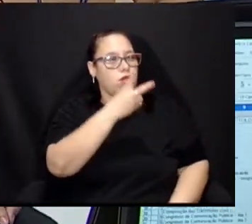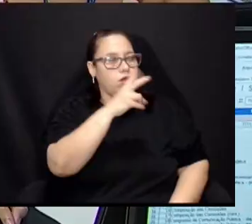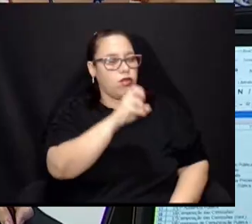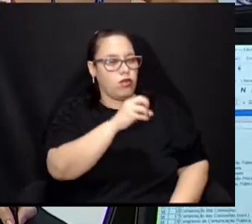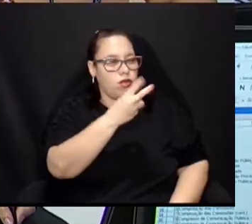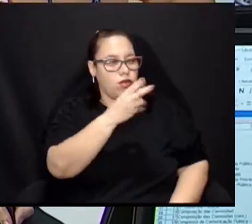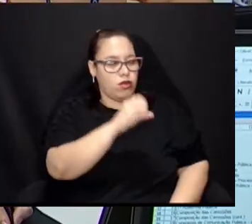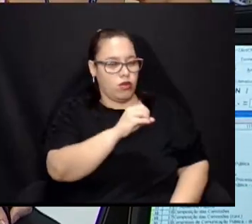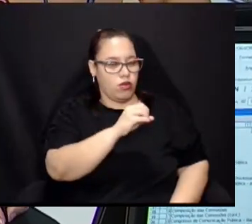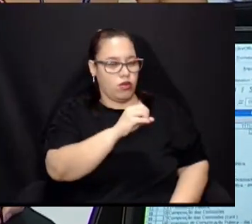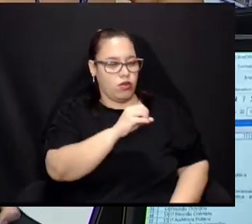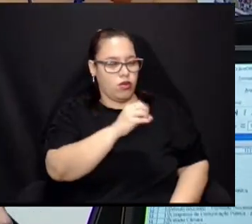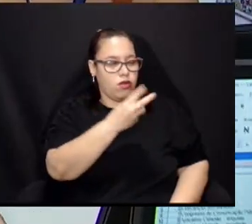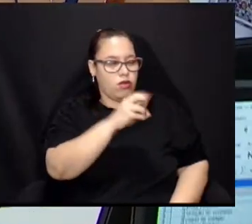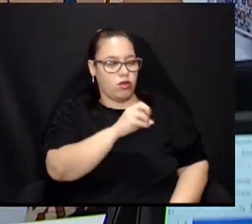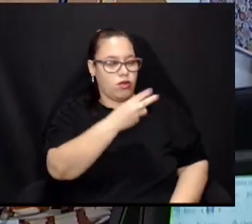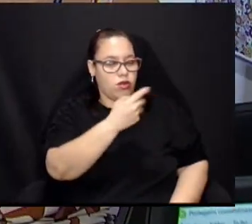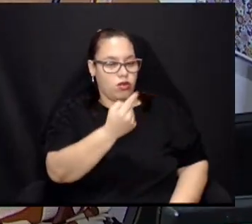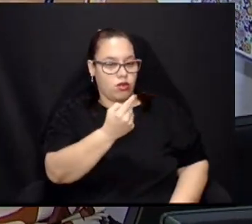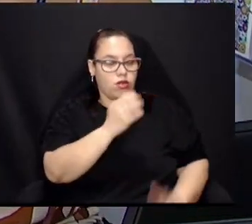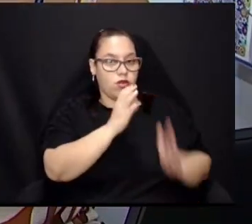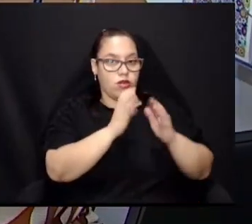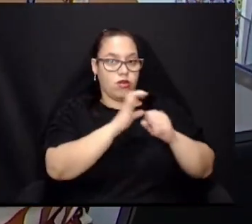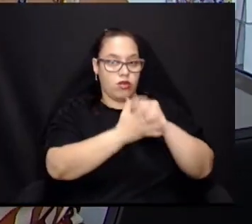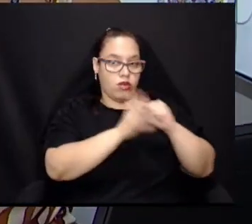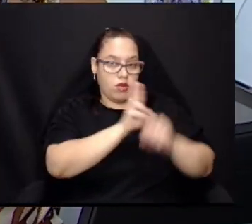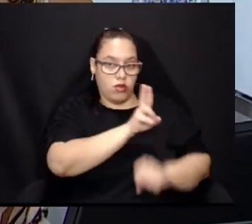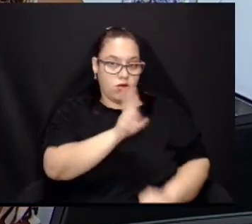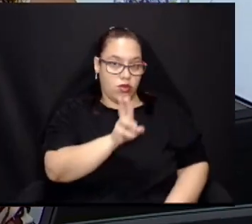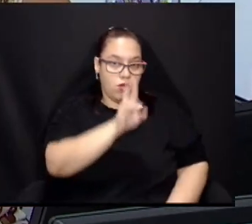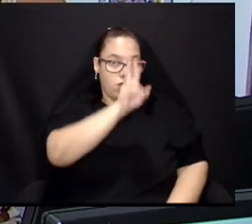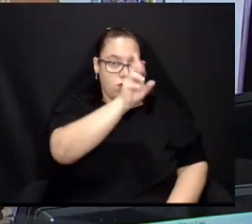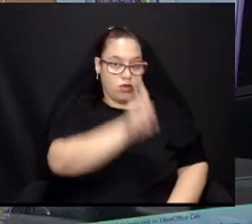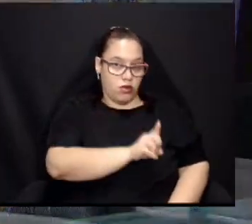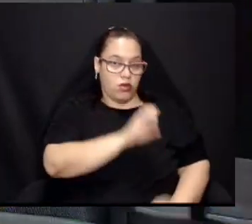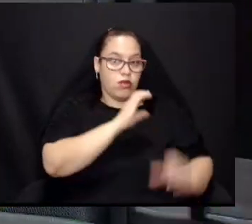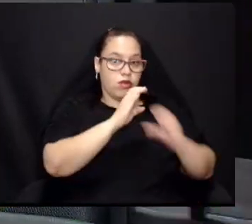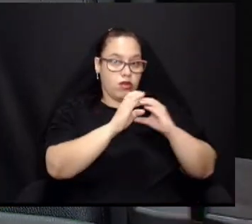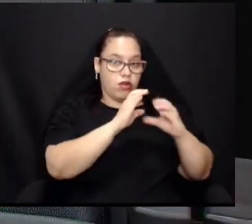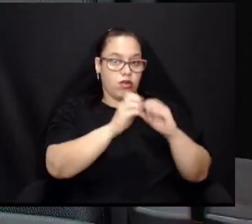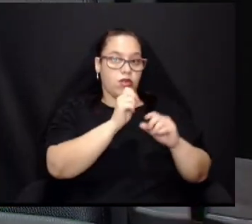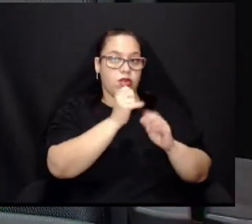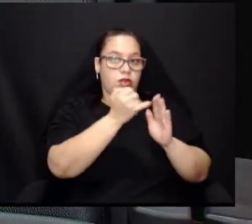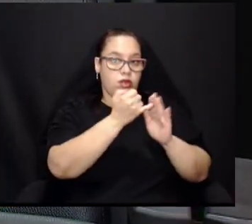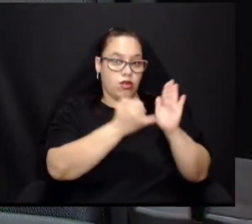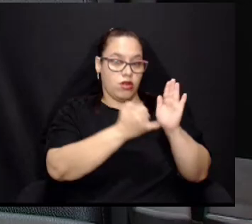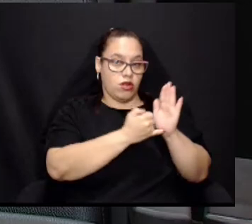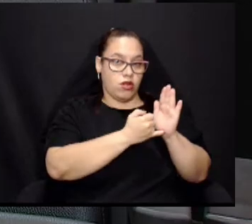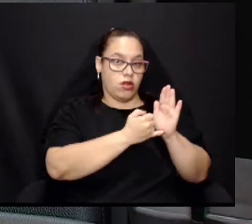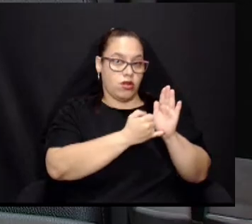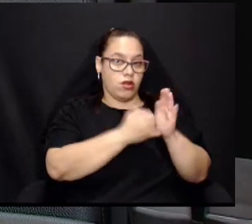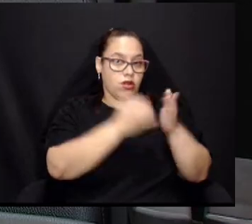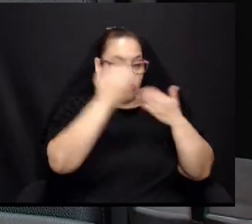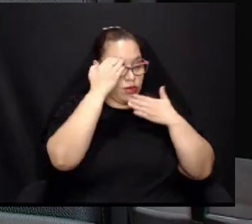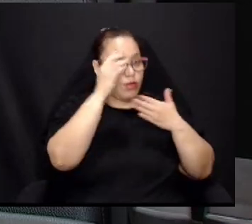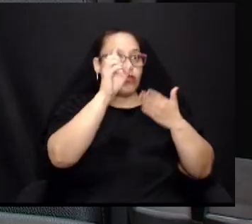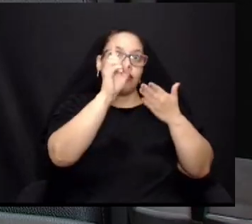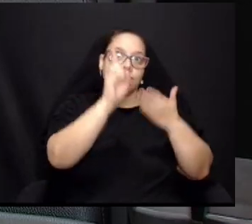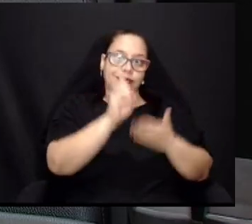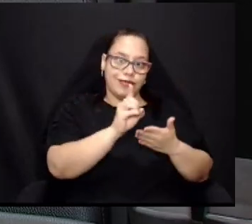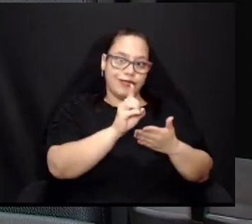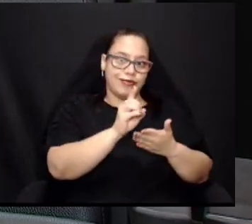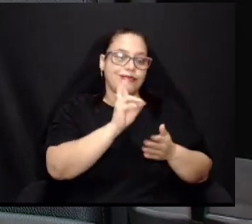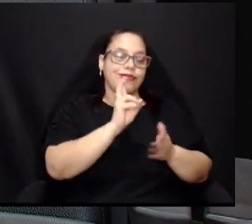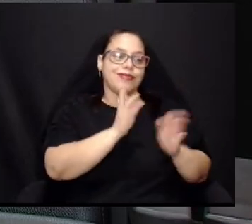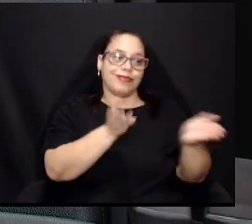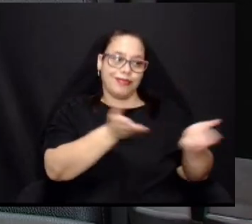da pandemia. Fui nomeado como diretor de Comunicação Institucional e, graças a Deus, estou assim até hoje.